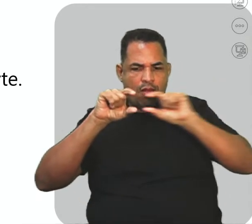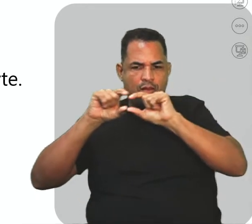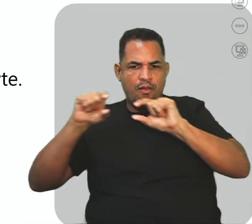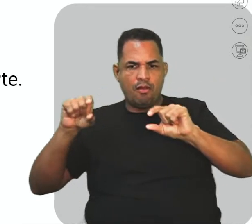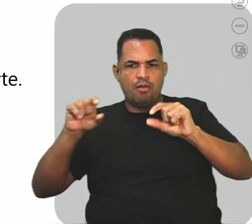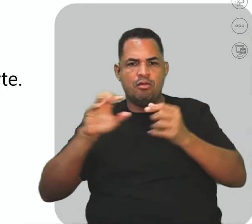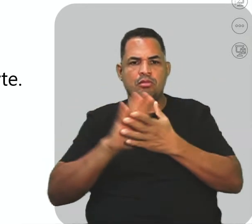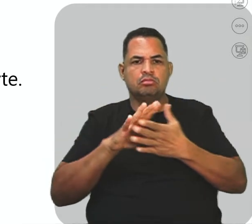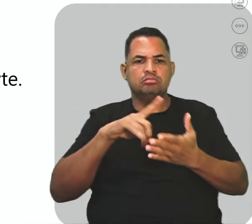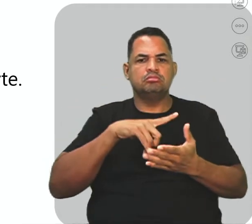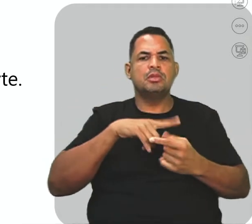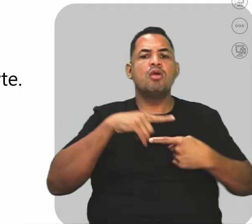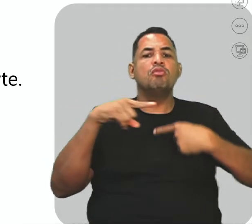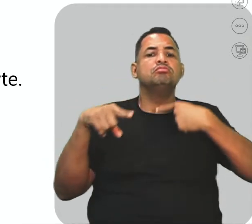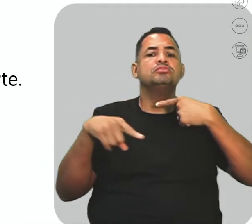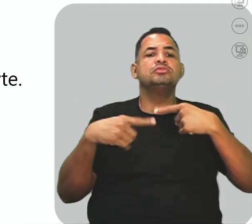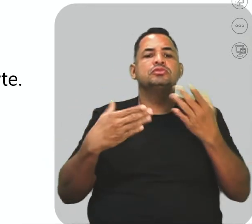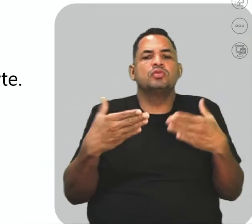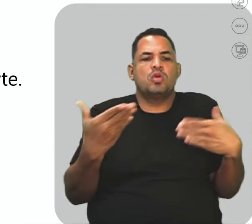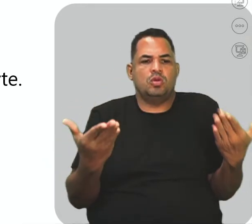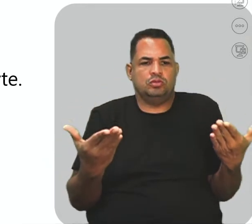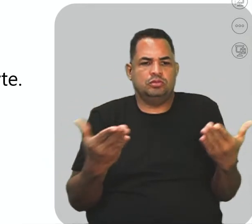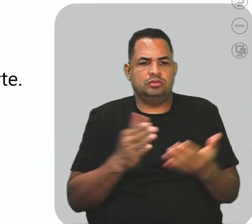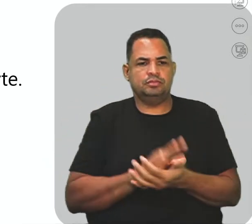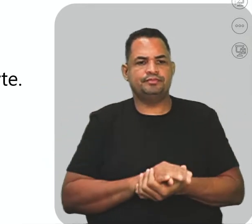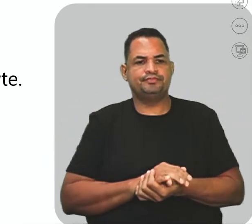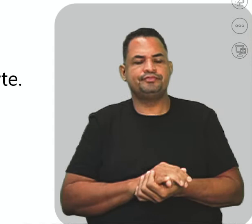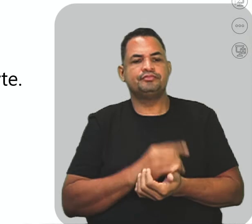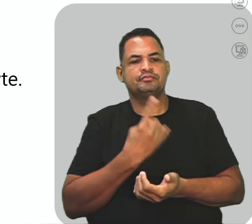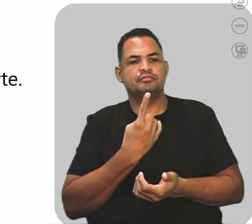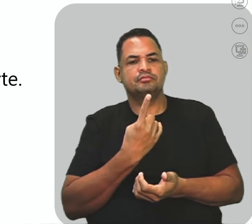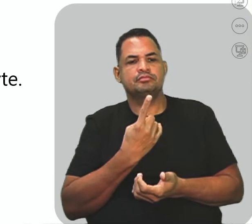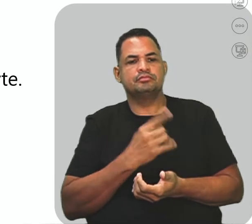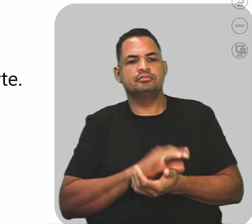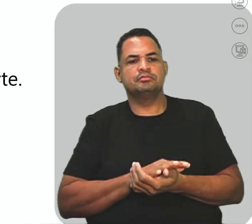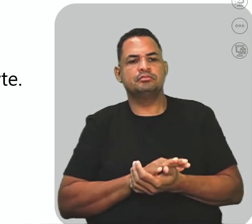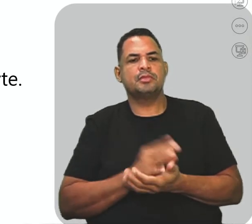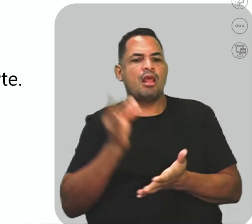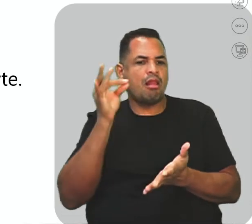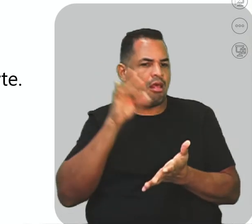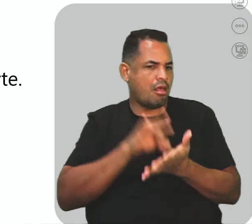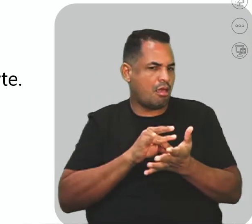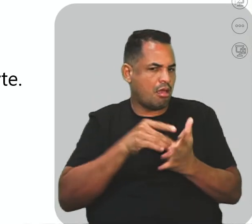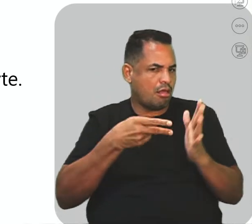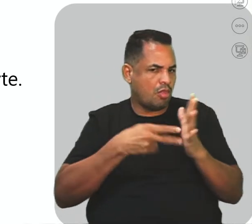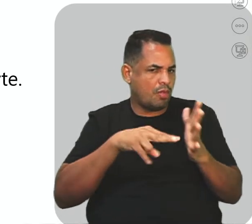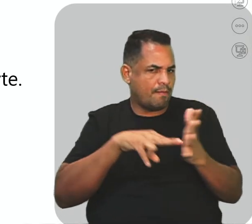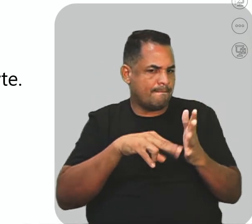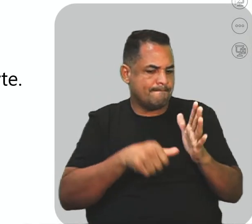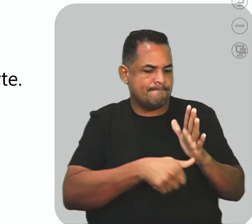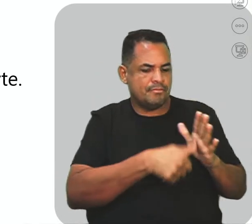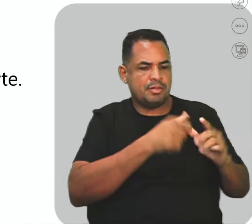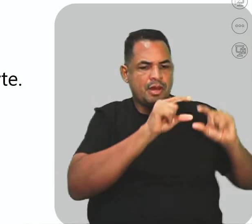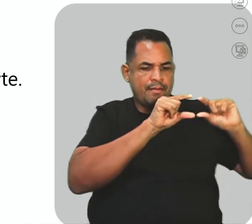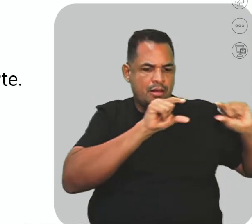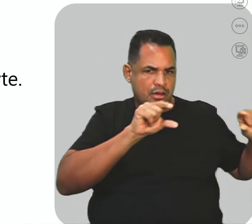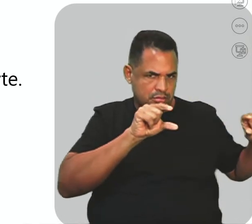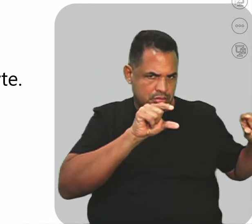ele desempenha a seguinte função. 1. Reafirmar o significado da primeira